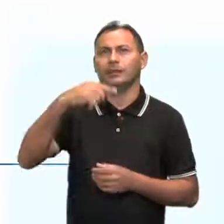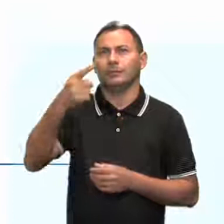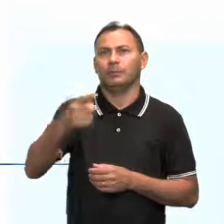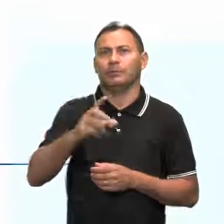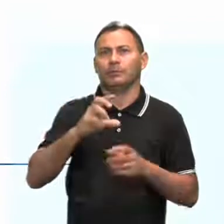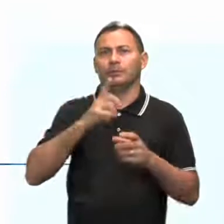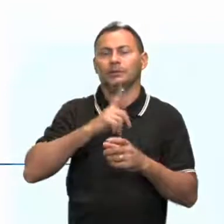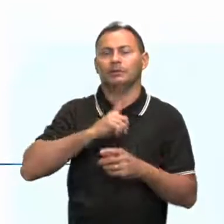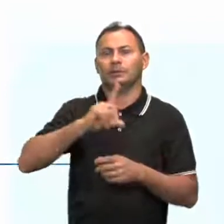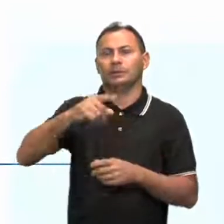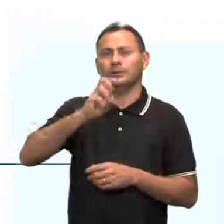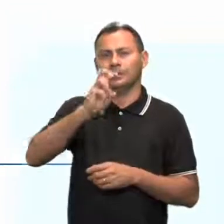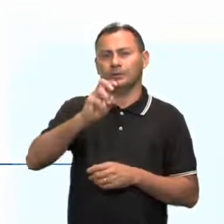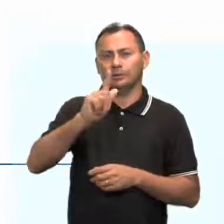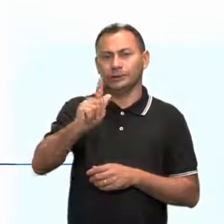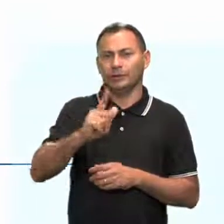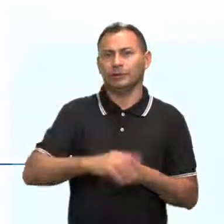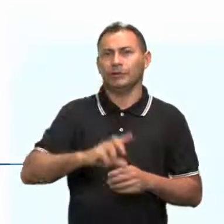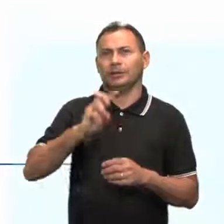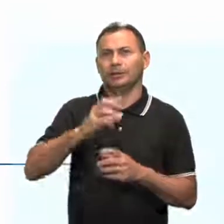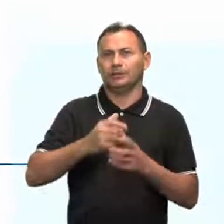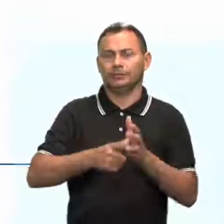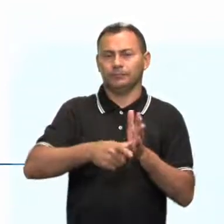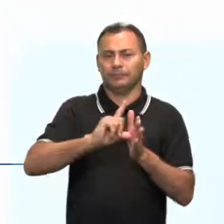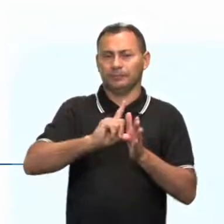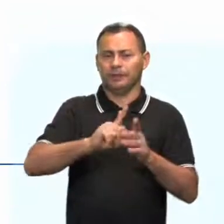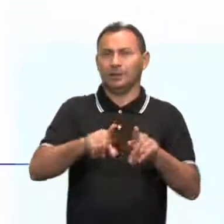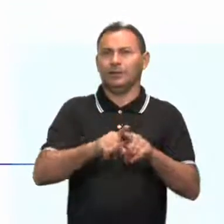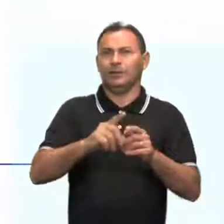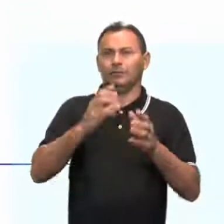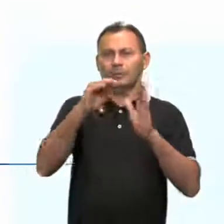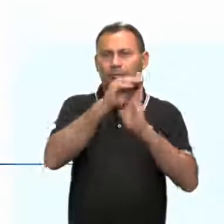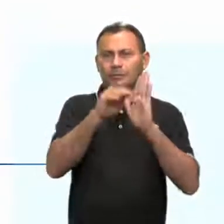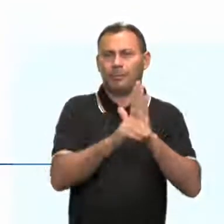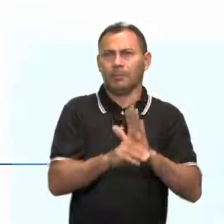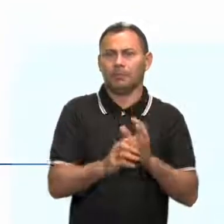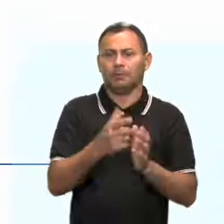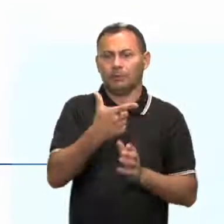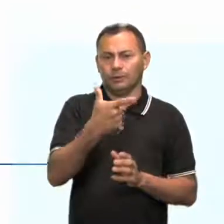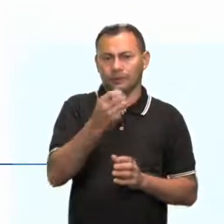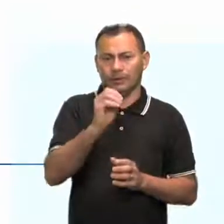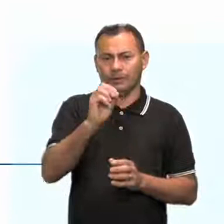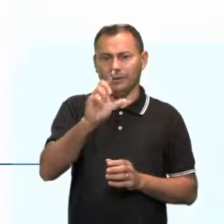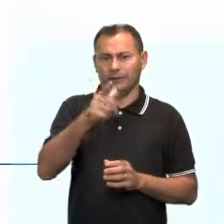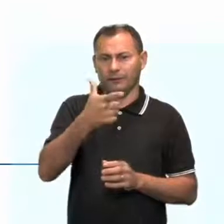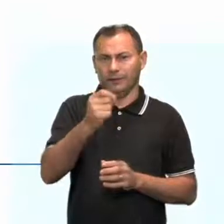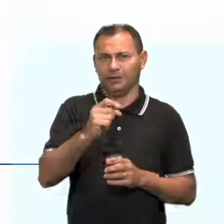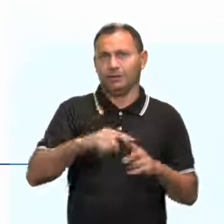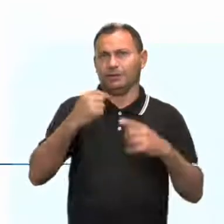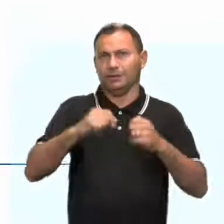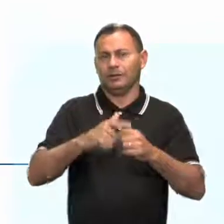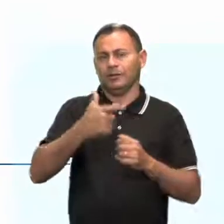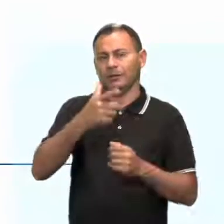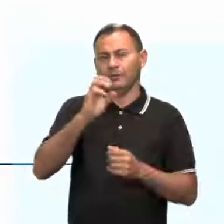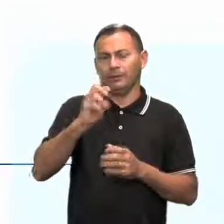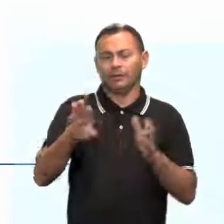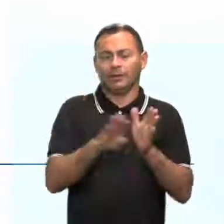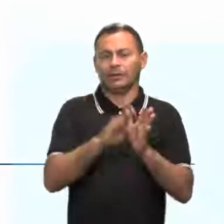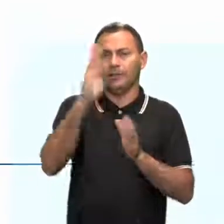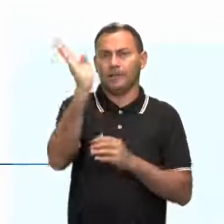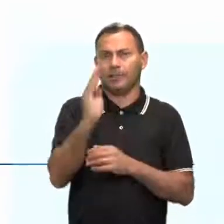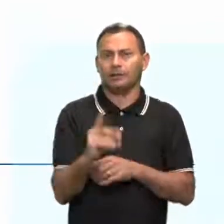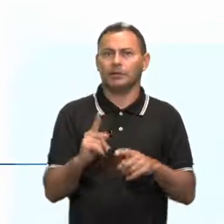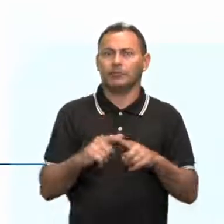já vai vir logo o 5G, já vou adiantando que está programado para ser em 2020. Não necessariamente em 2020 vai chegar no